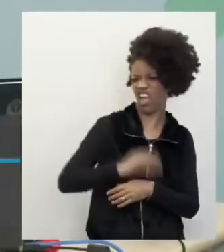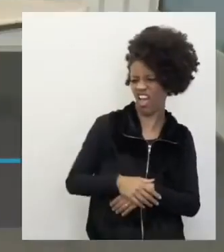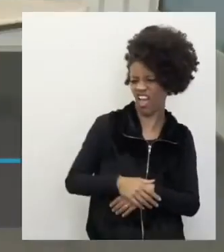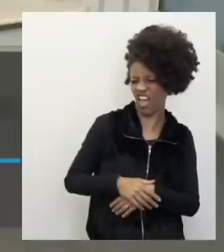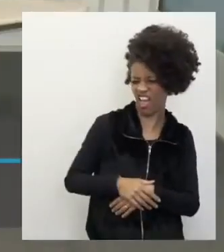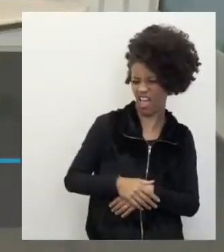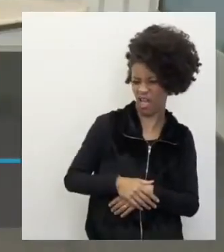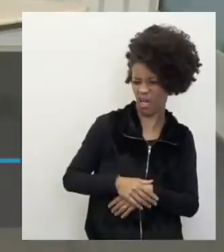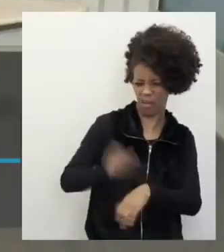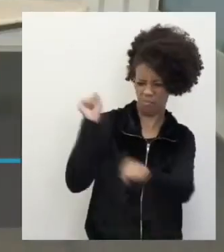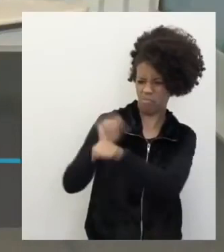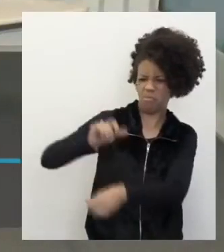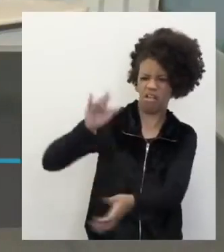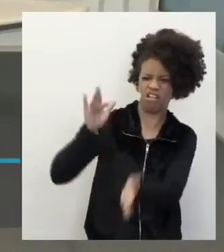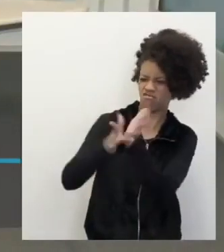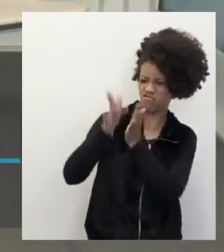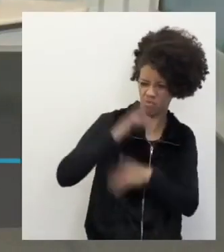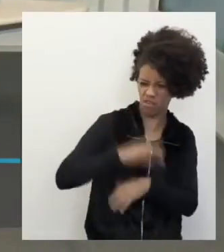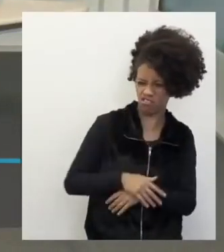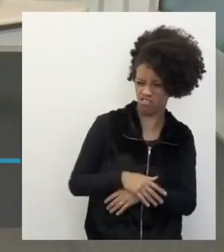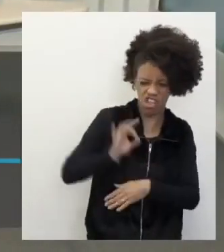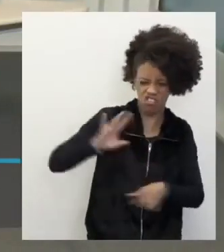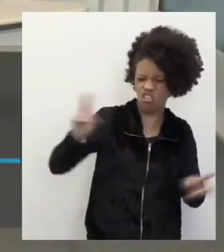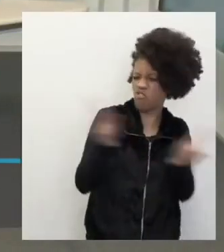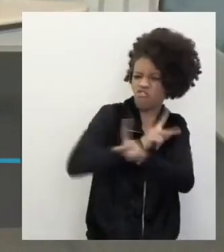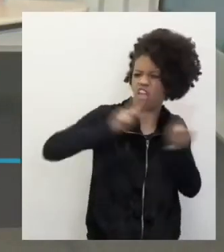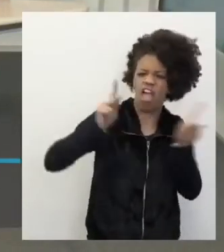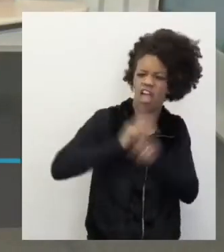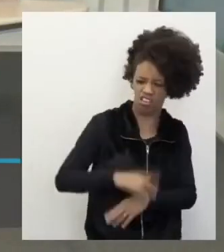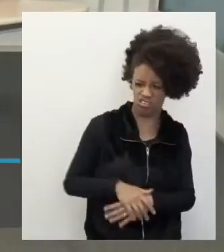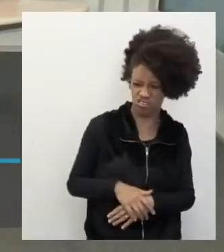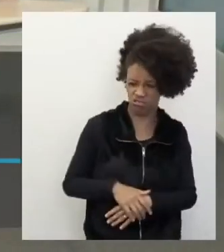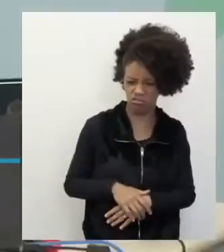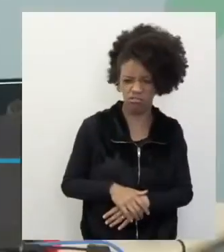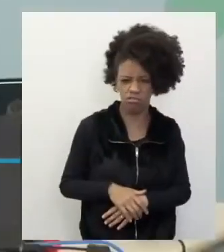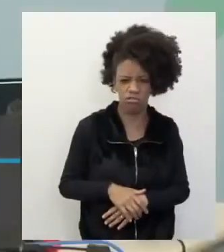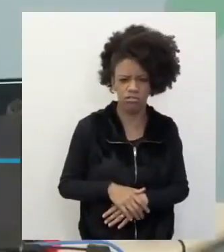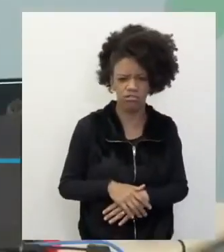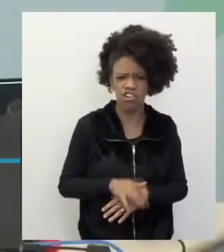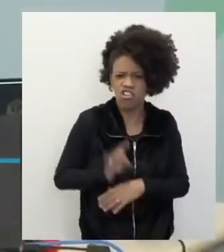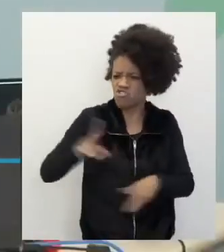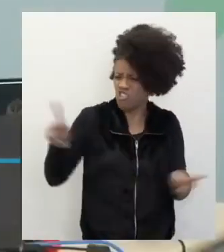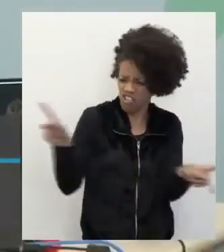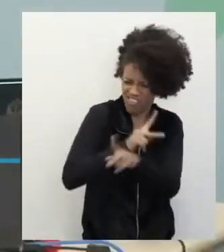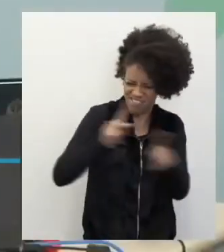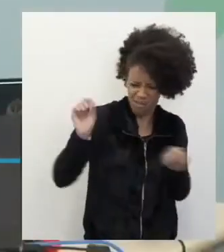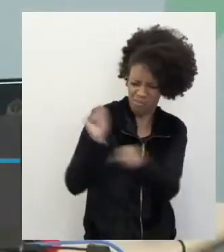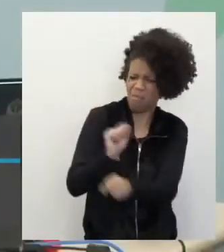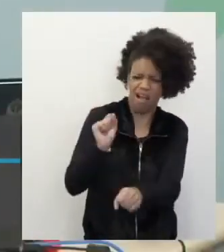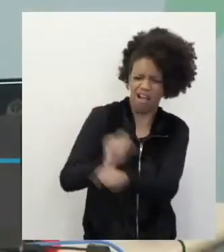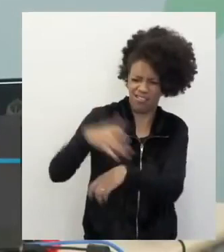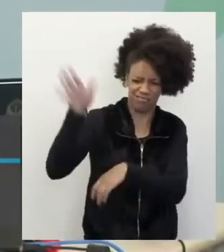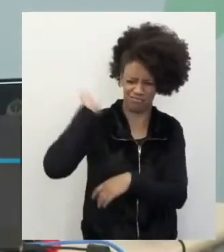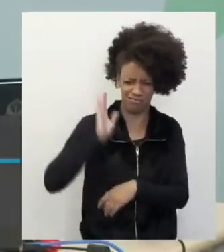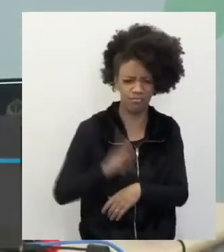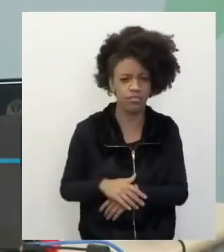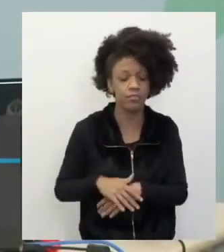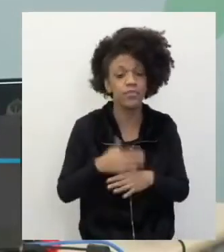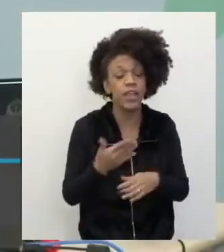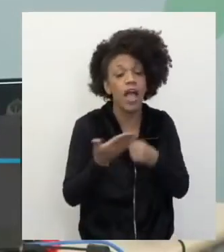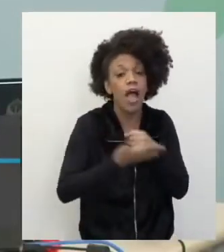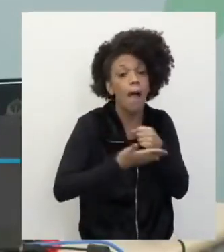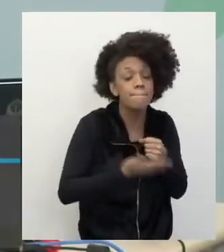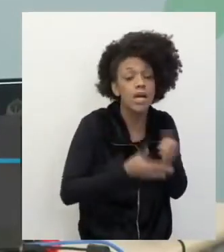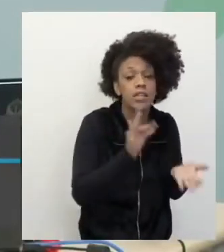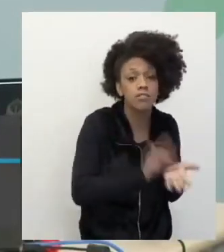vento apenas venta. O vento apenas venta. Ele está ventando. É isso. Só está ventando, para então. Ele está muito calcado na